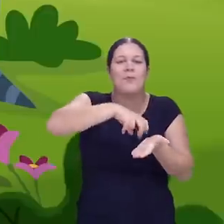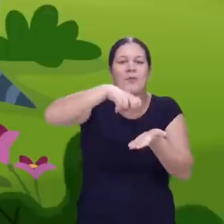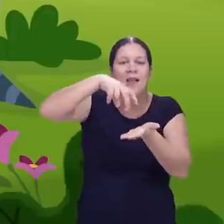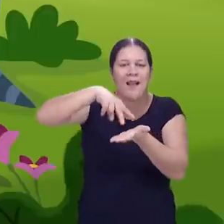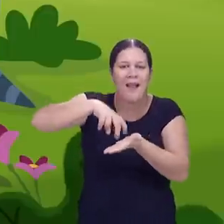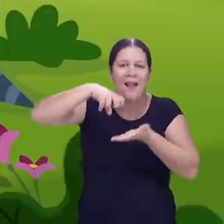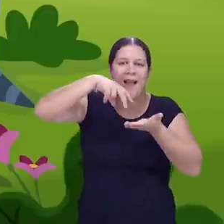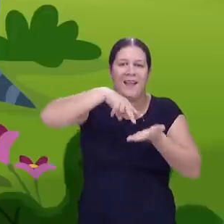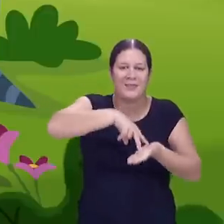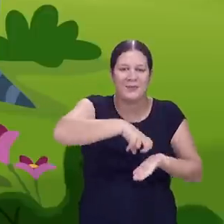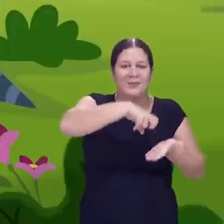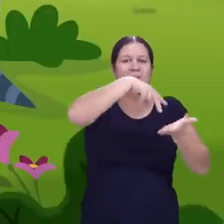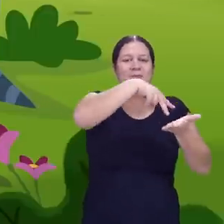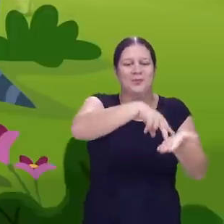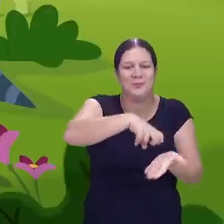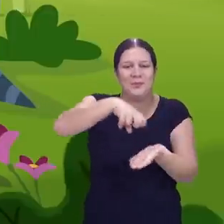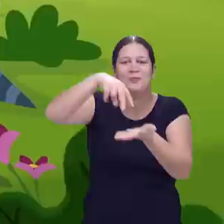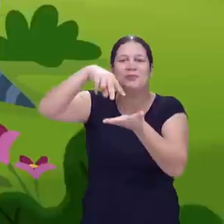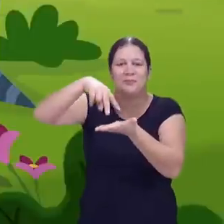pular!